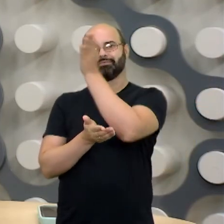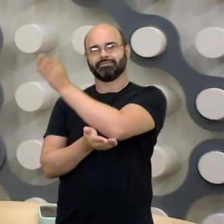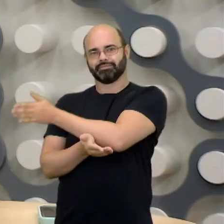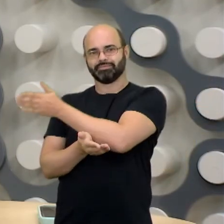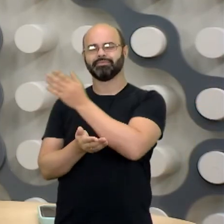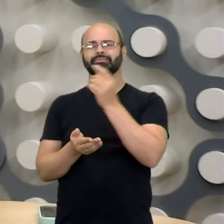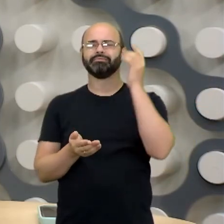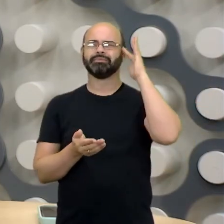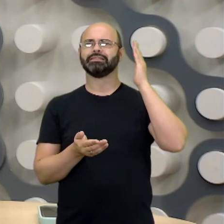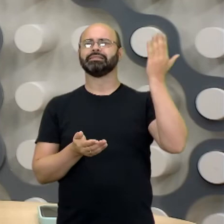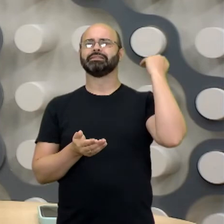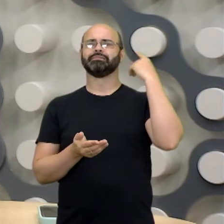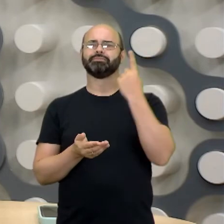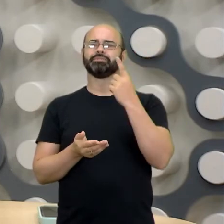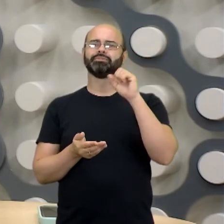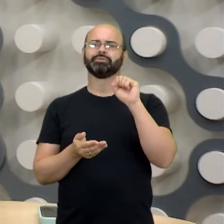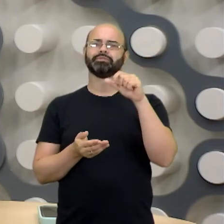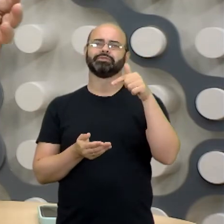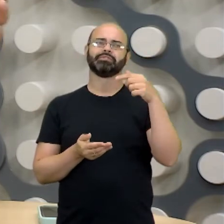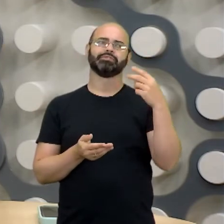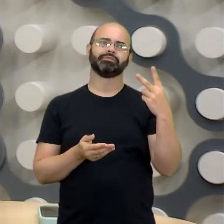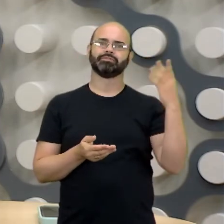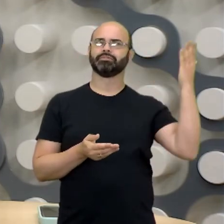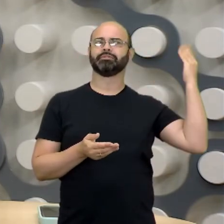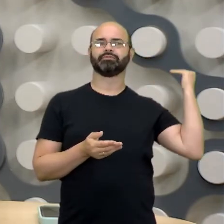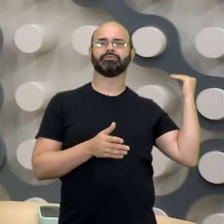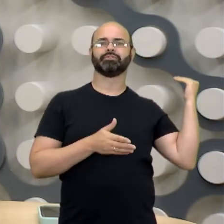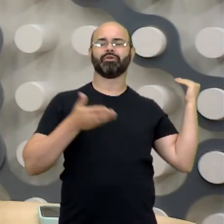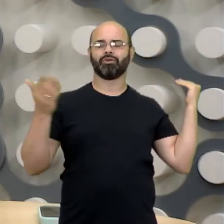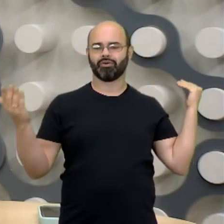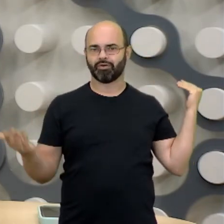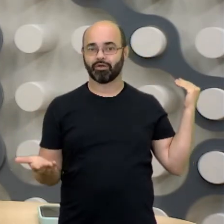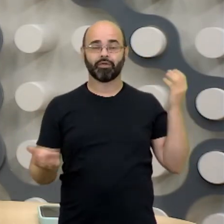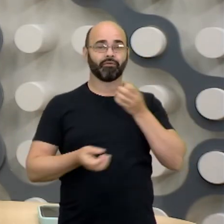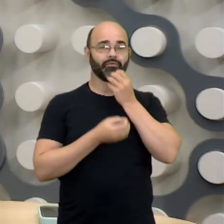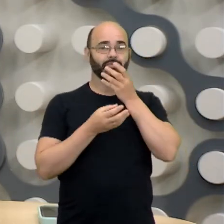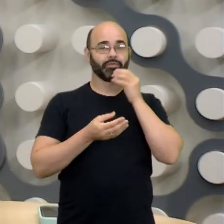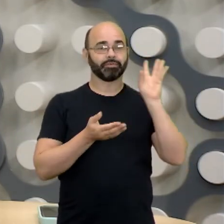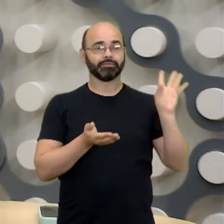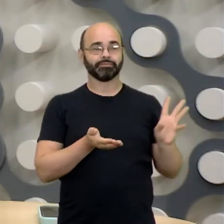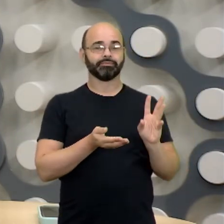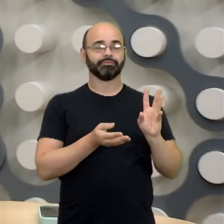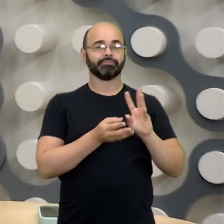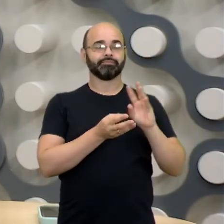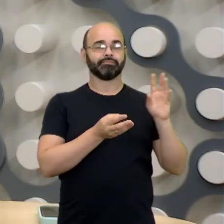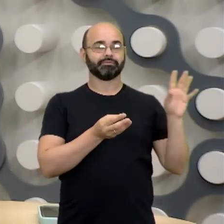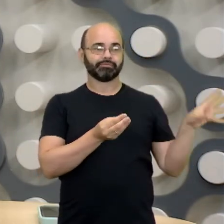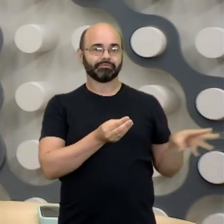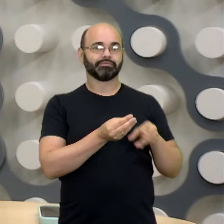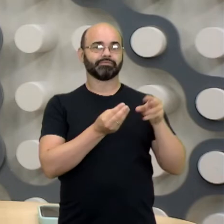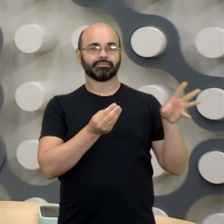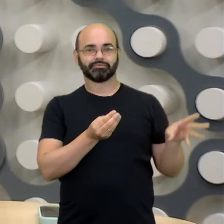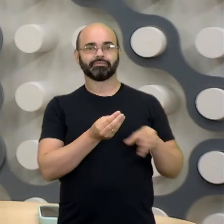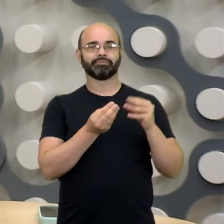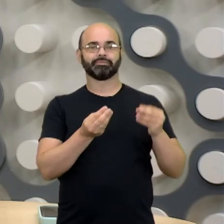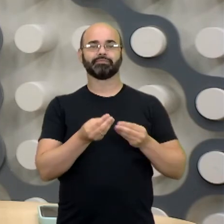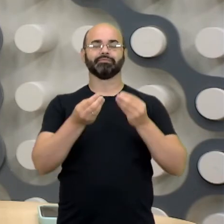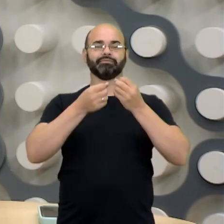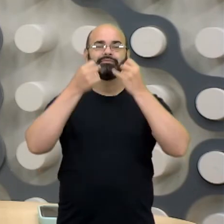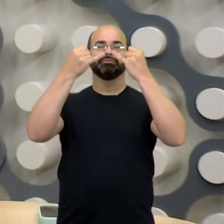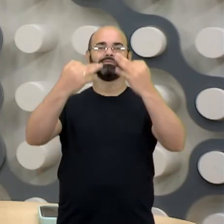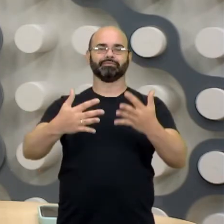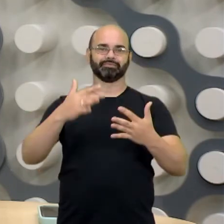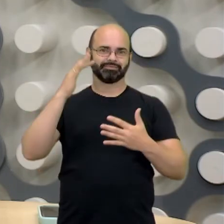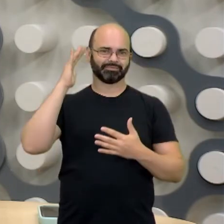censo em 1872, e como é que depois foi para acumular as informações e repassar essas informações, né? Então